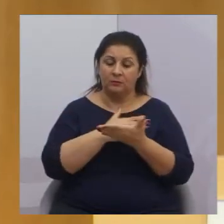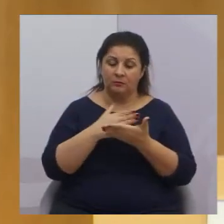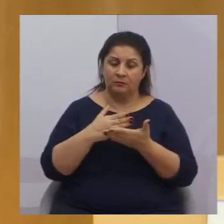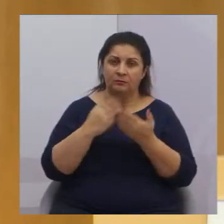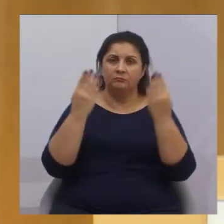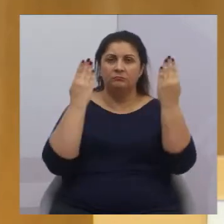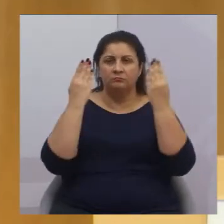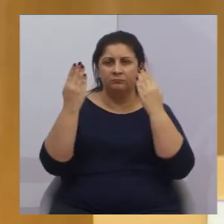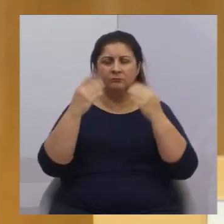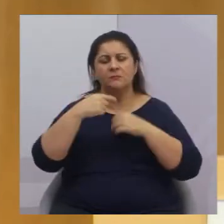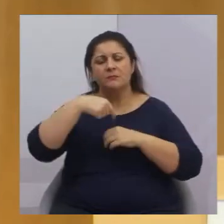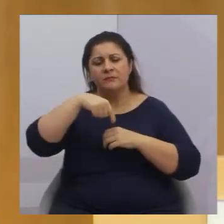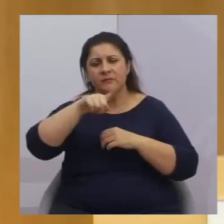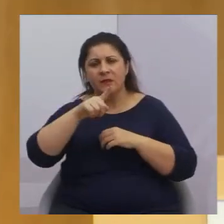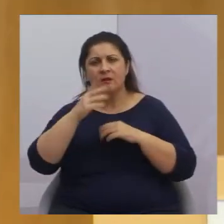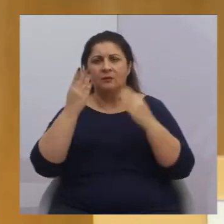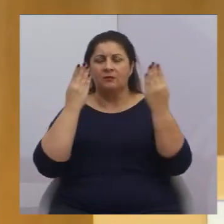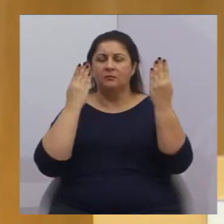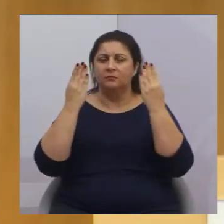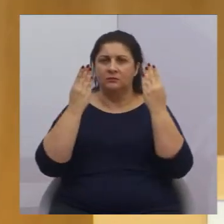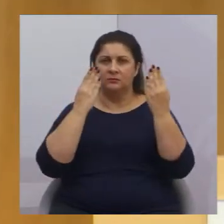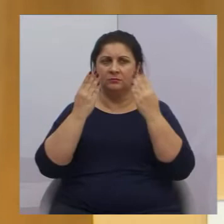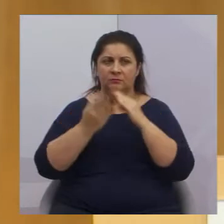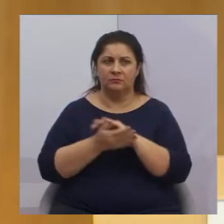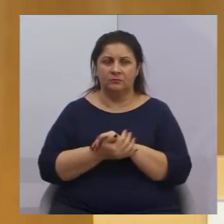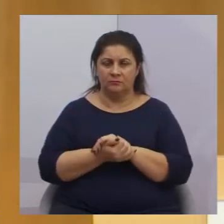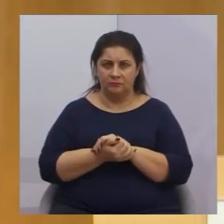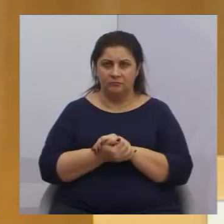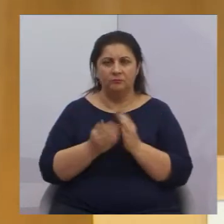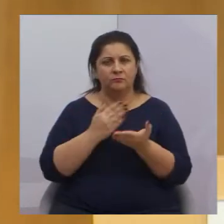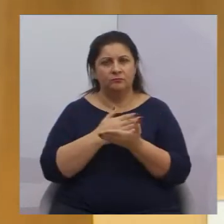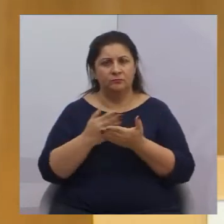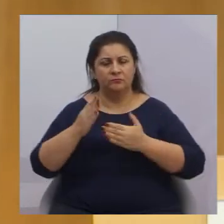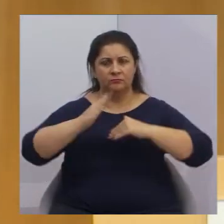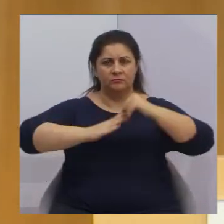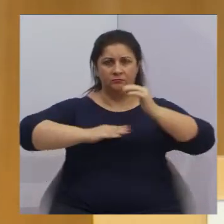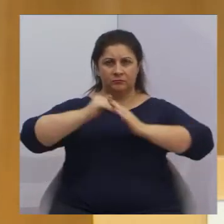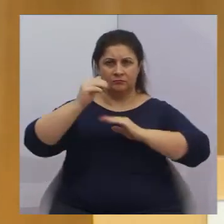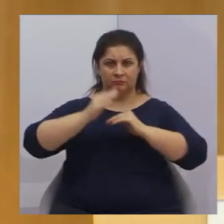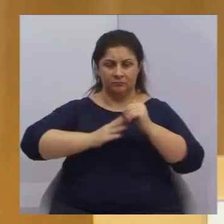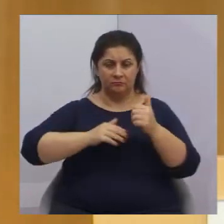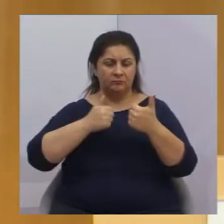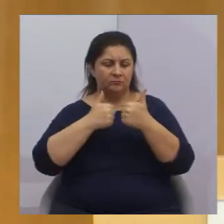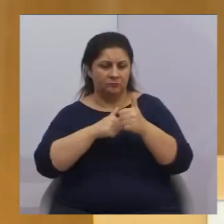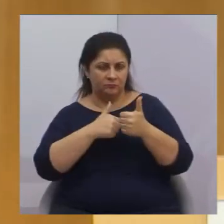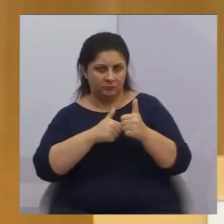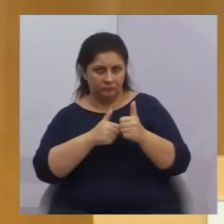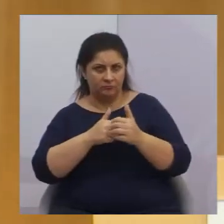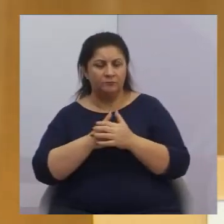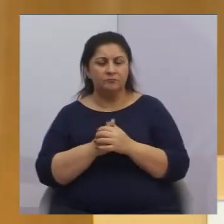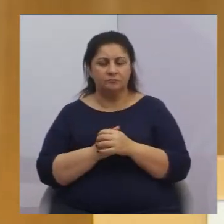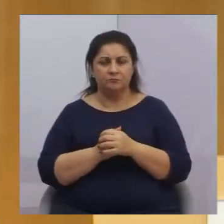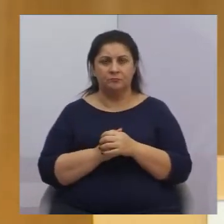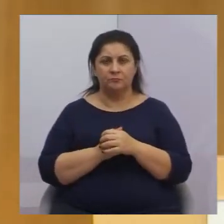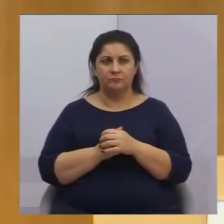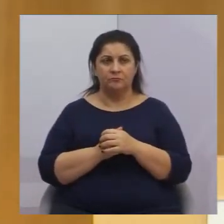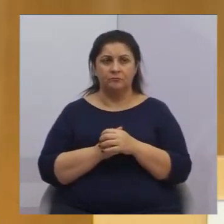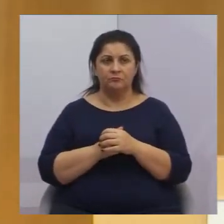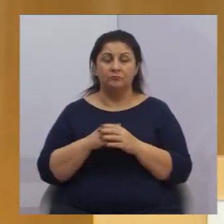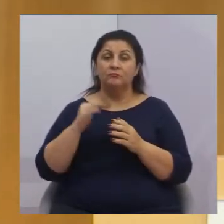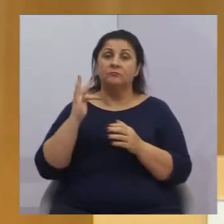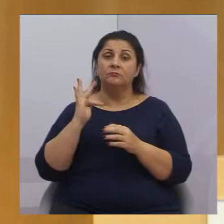Então, vai para um psicólogo inicialmente, vai fazer esse tratamento, esse acompanhamento terapêutico, para que